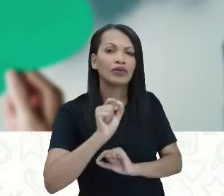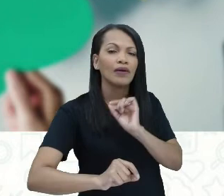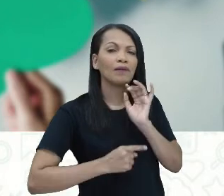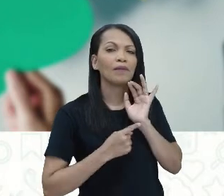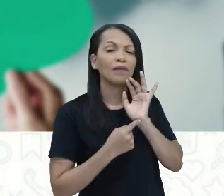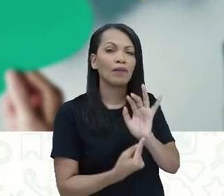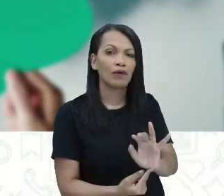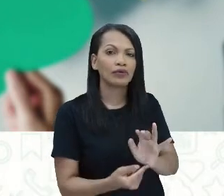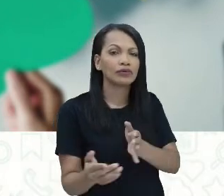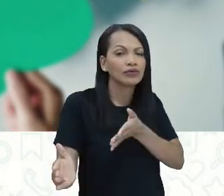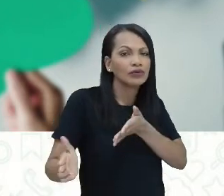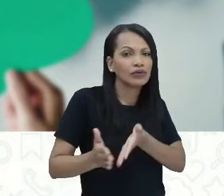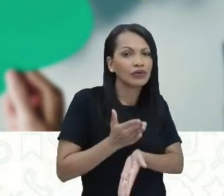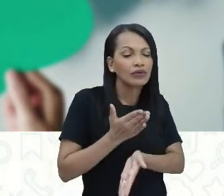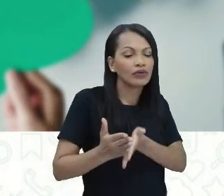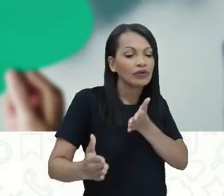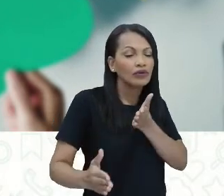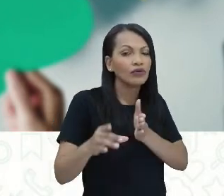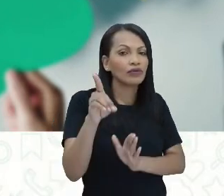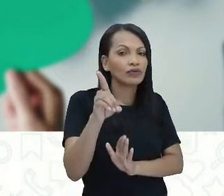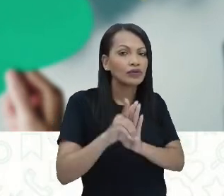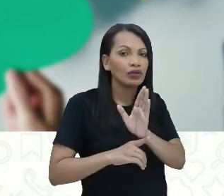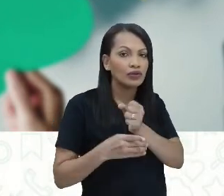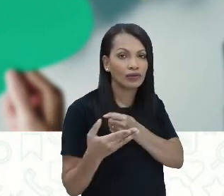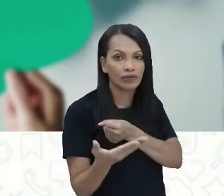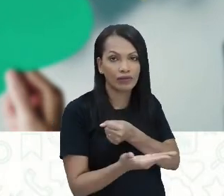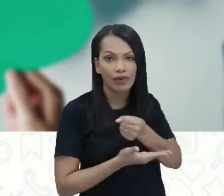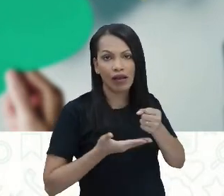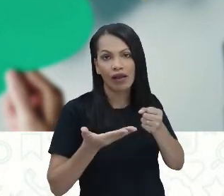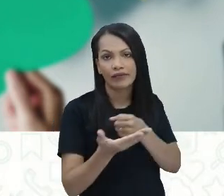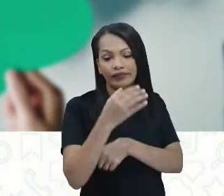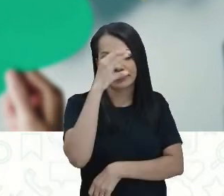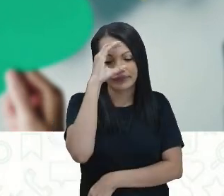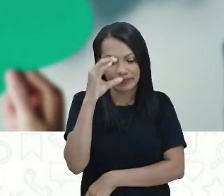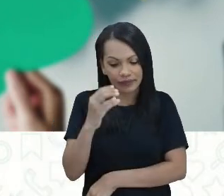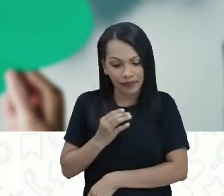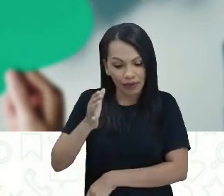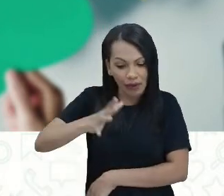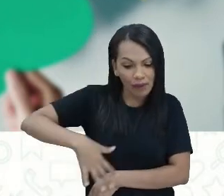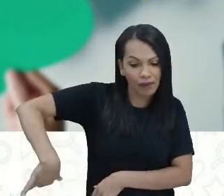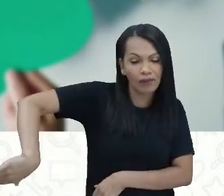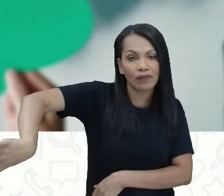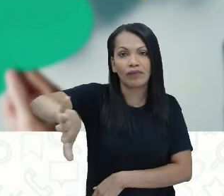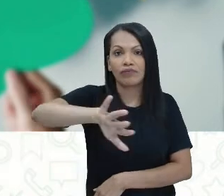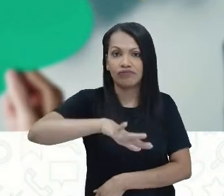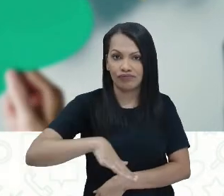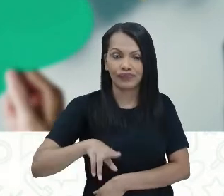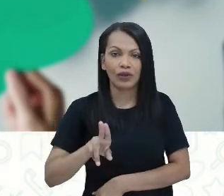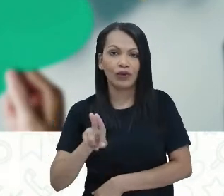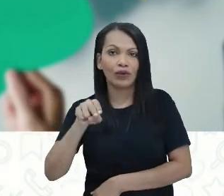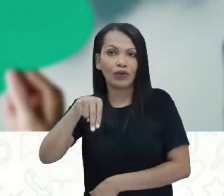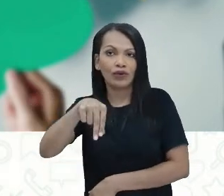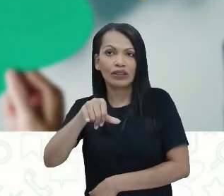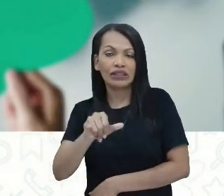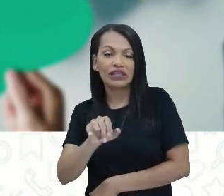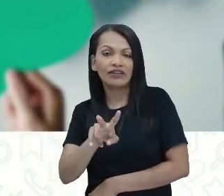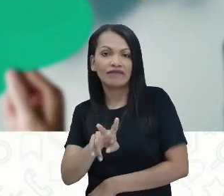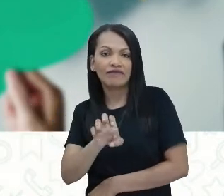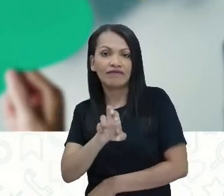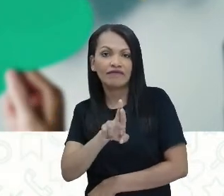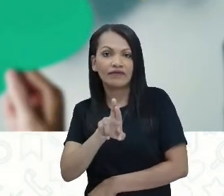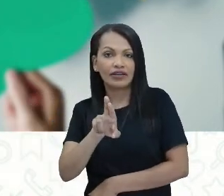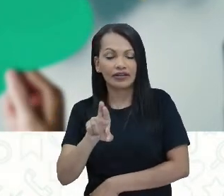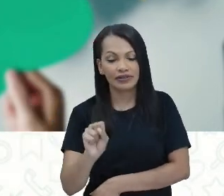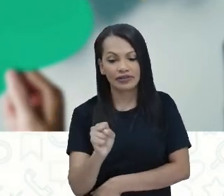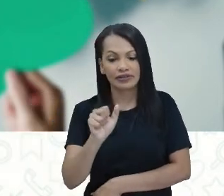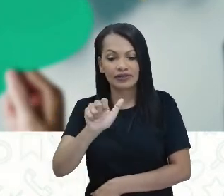todas essas questões aí dos direitos básicos, né? Os direitos universais, como se diz, né? Para que a pessoa viva uma